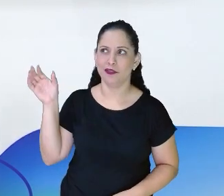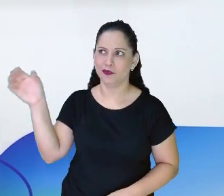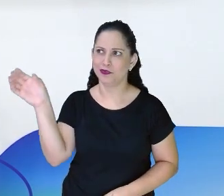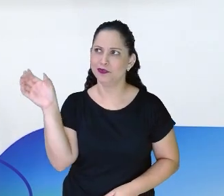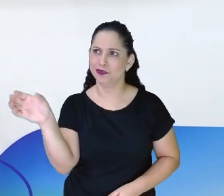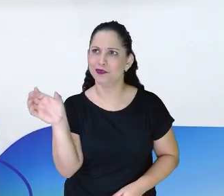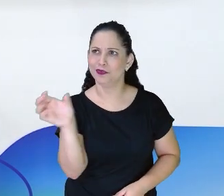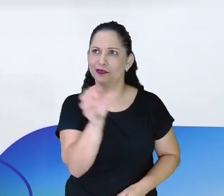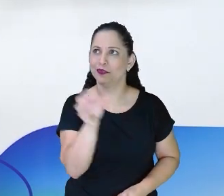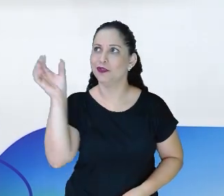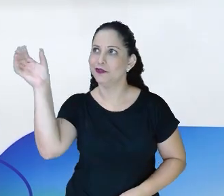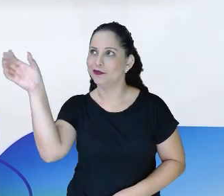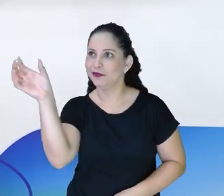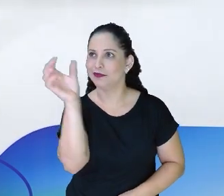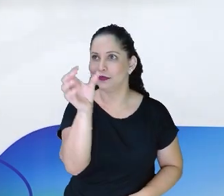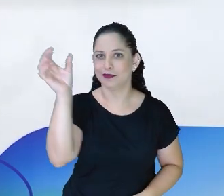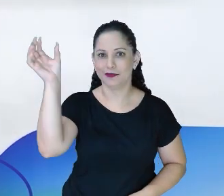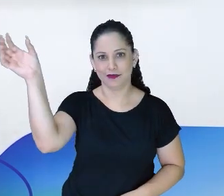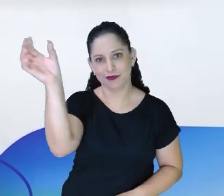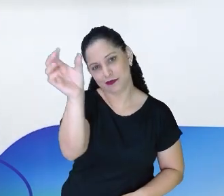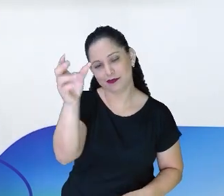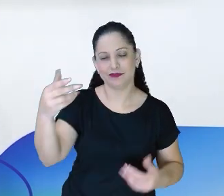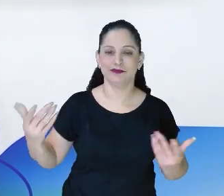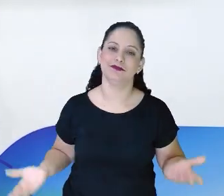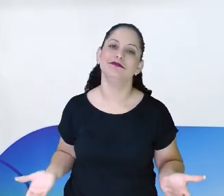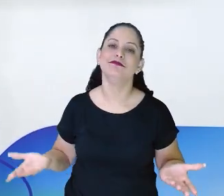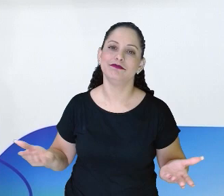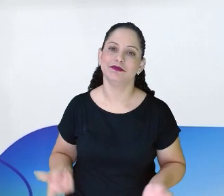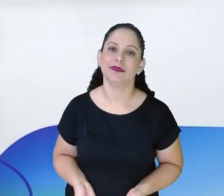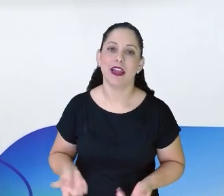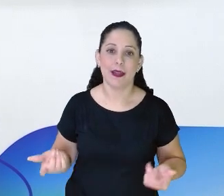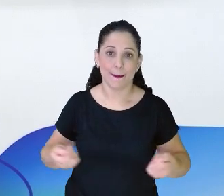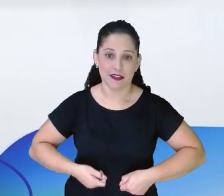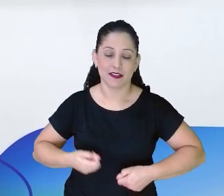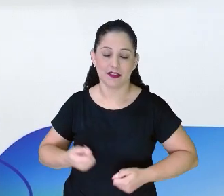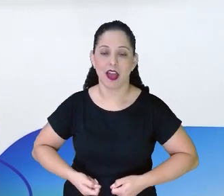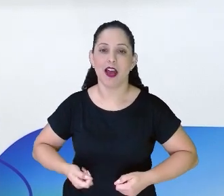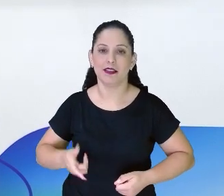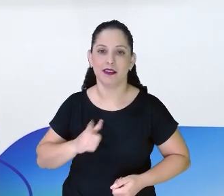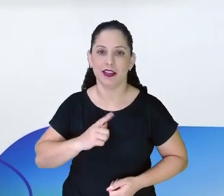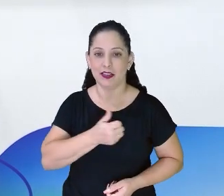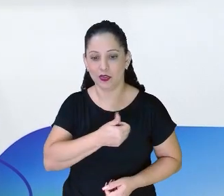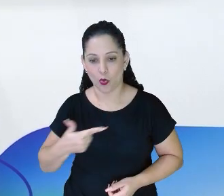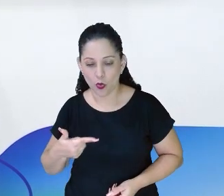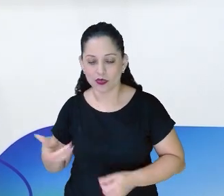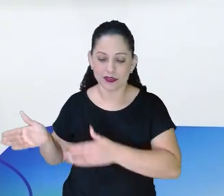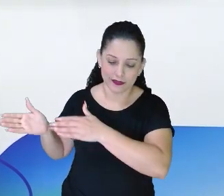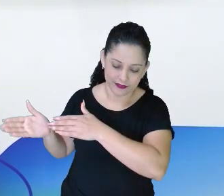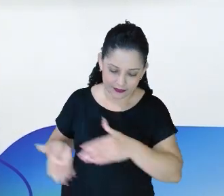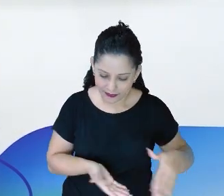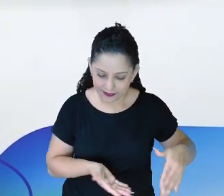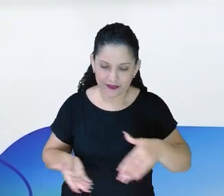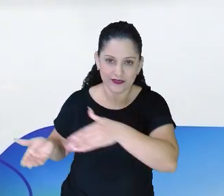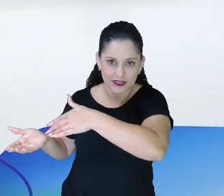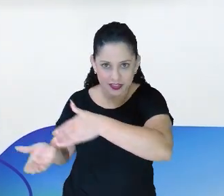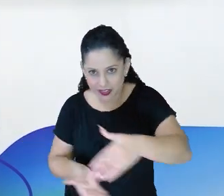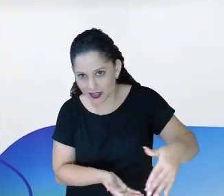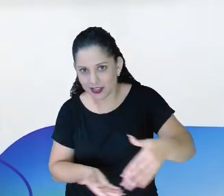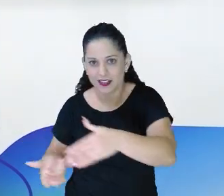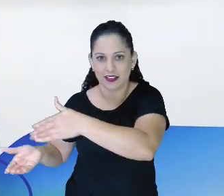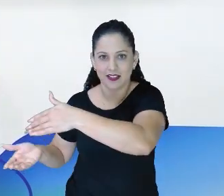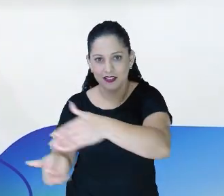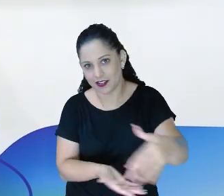teria que ficar dividindo em 12. É como se eu precisasse botar 12 fileiras e colocar